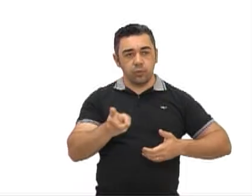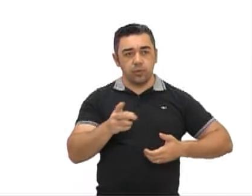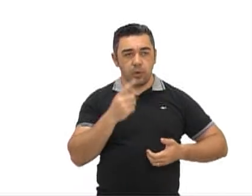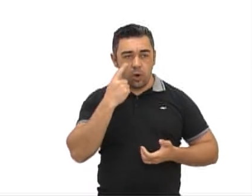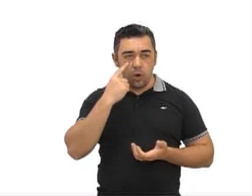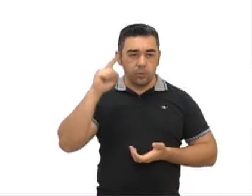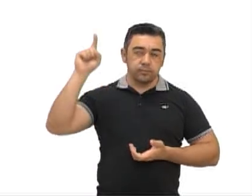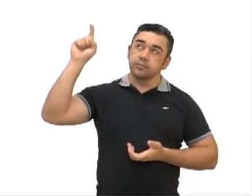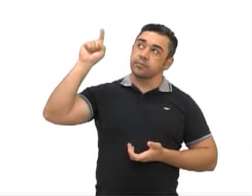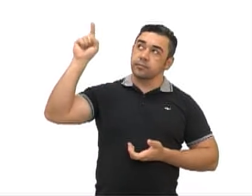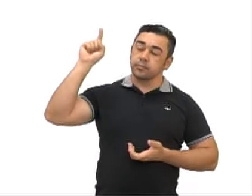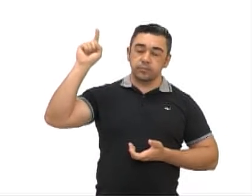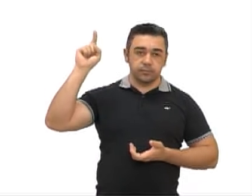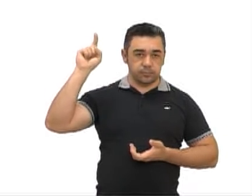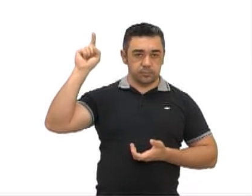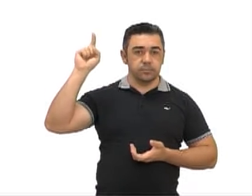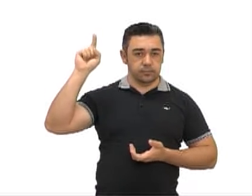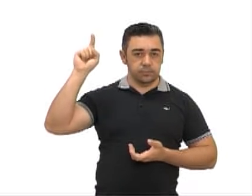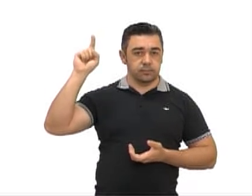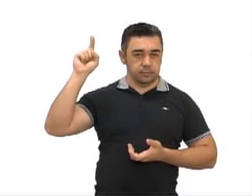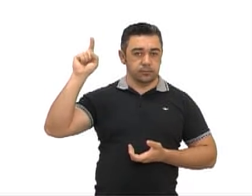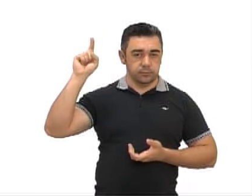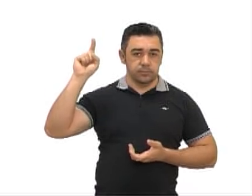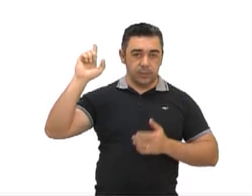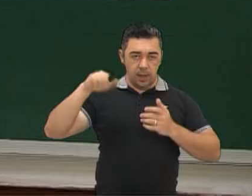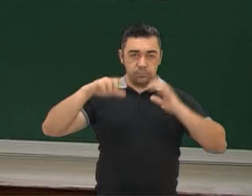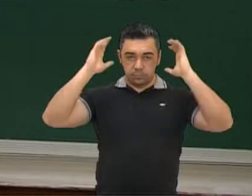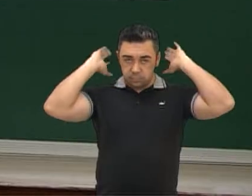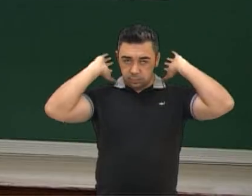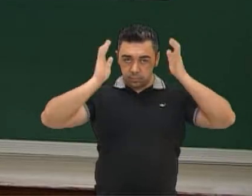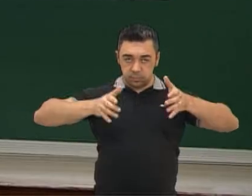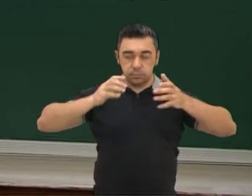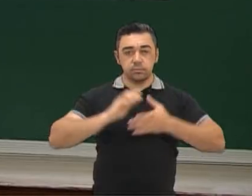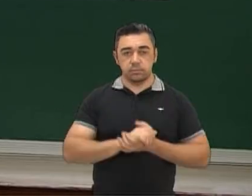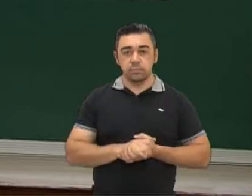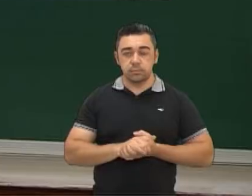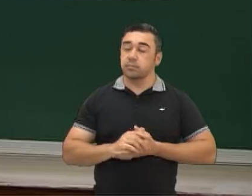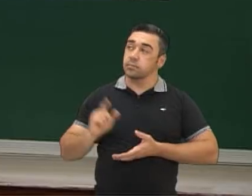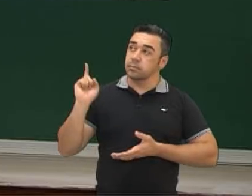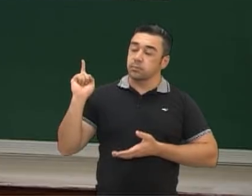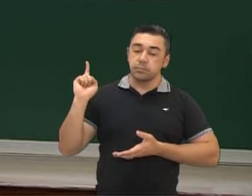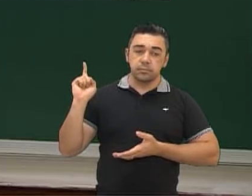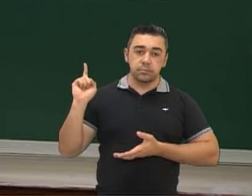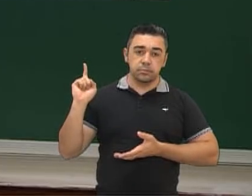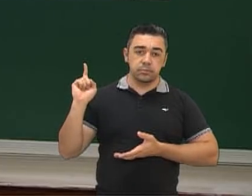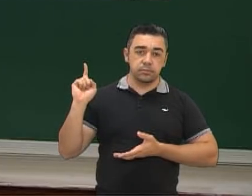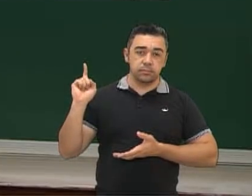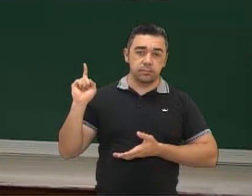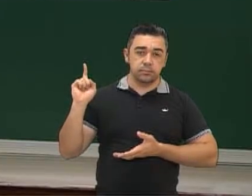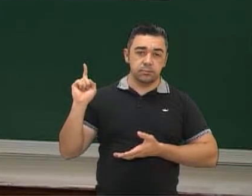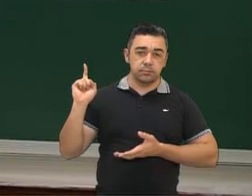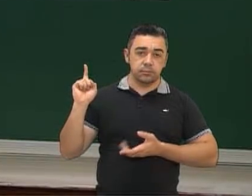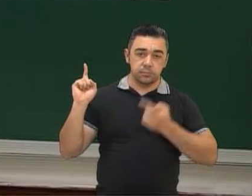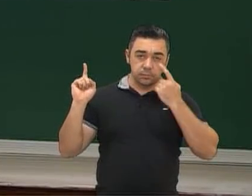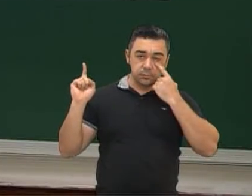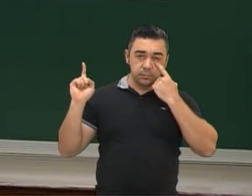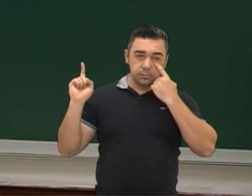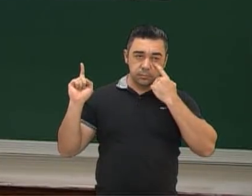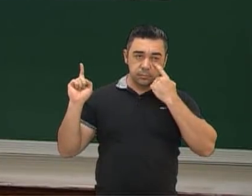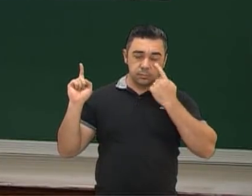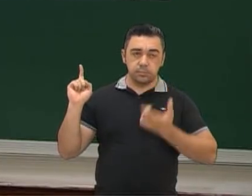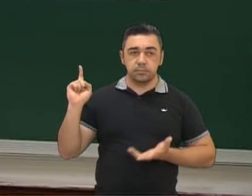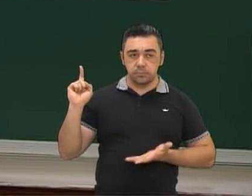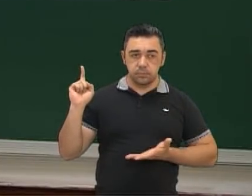só como acontece ali no GIF, ó. É uma cobrança de lateral. Os jogadores se posicionam, a bola é lançada